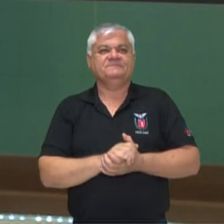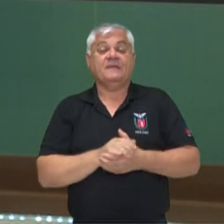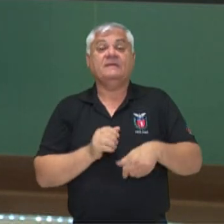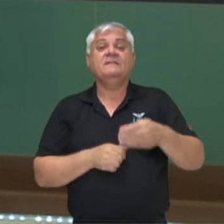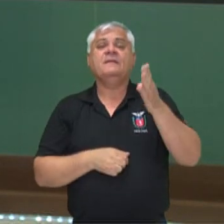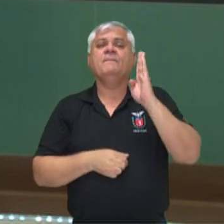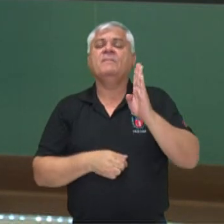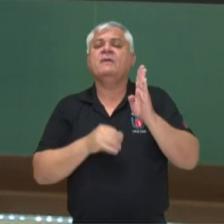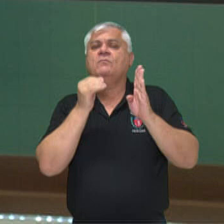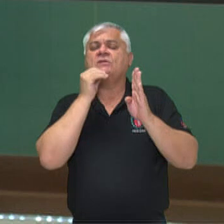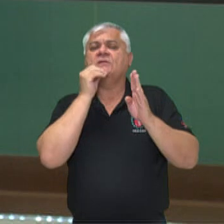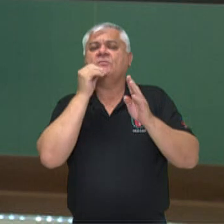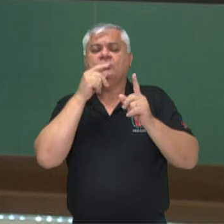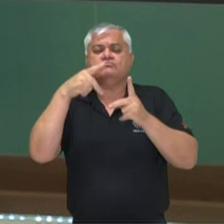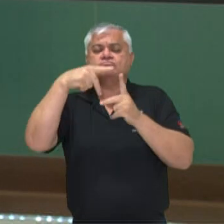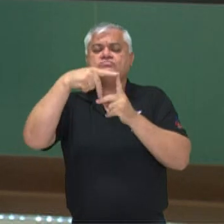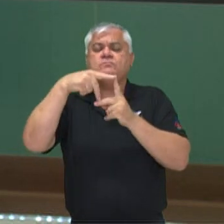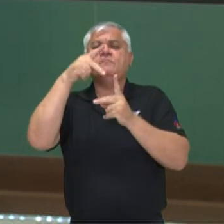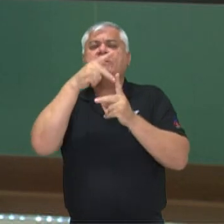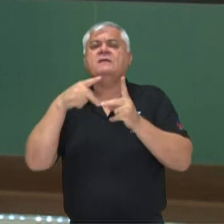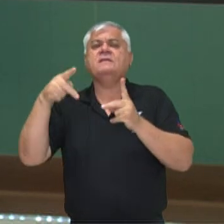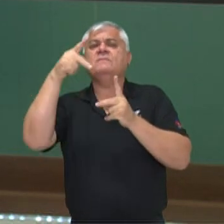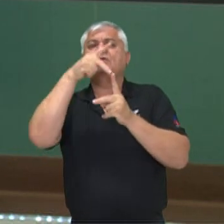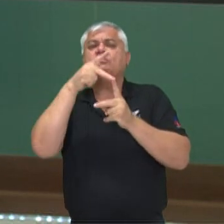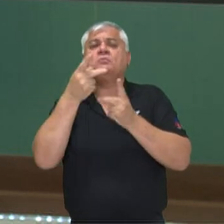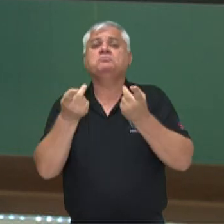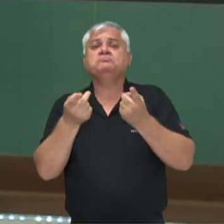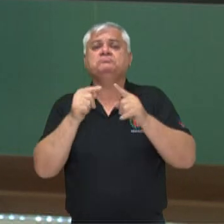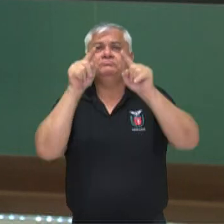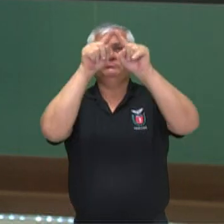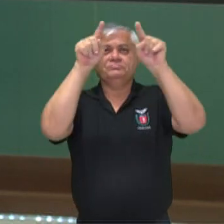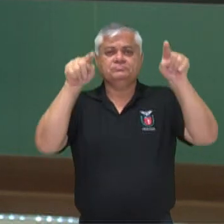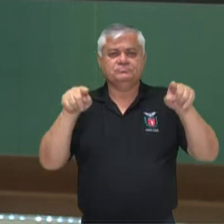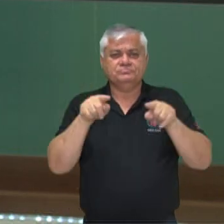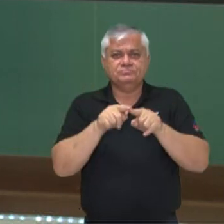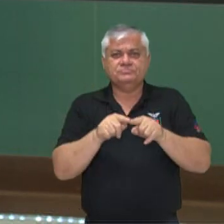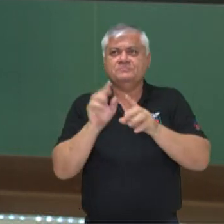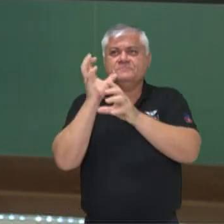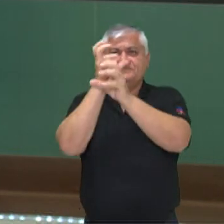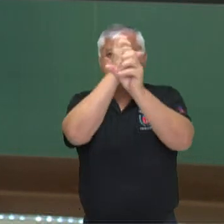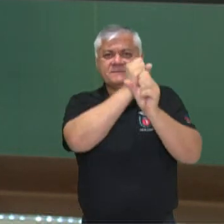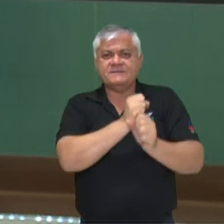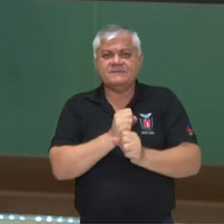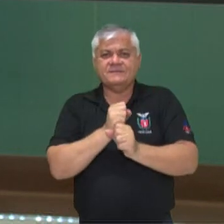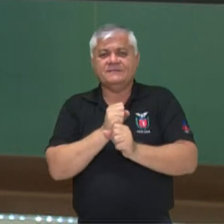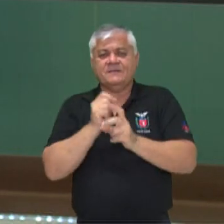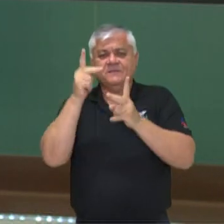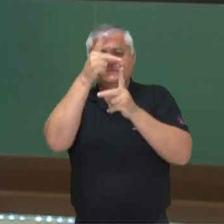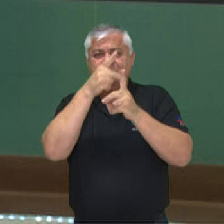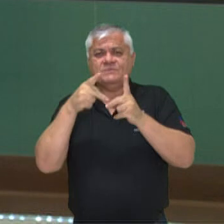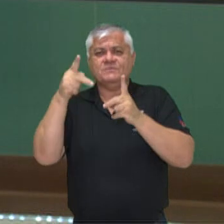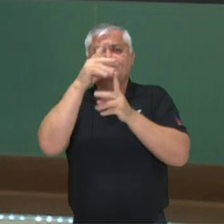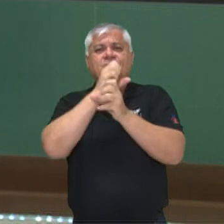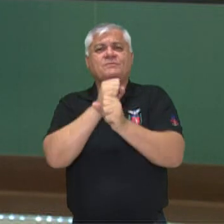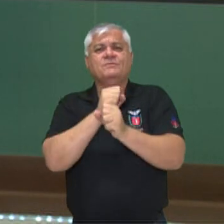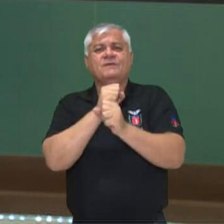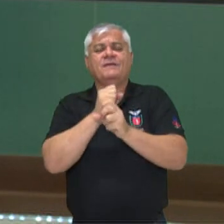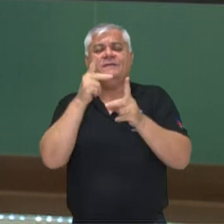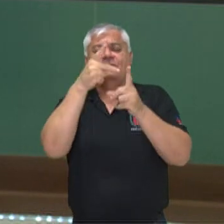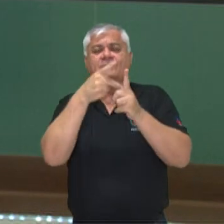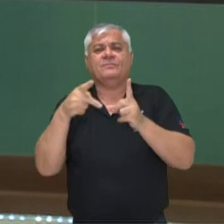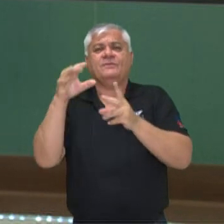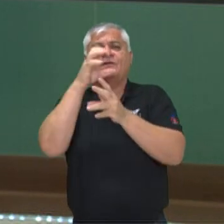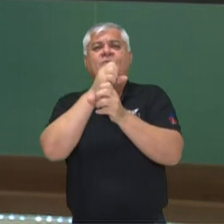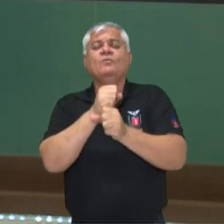B, qual é o perímetro do quadrado e do retângulo? Perímetro é soma de todos os lados, gente. Então, nós vamos somar todos os lados, ó. Perímetro